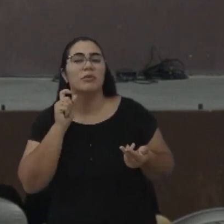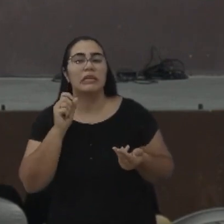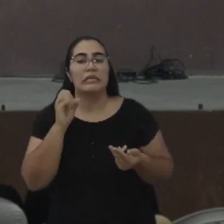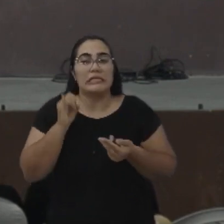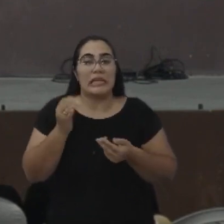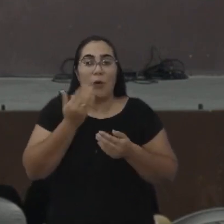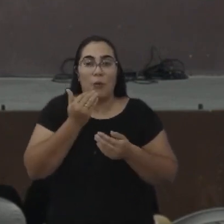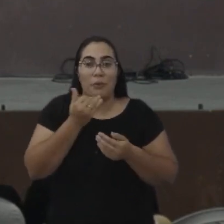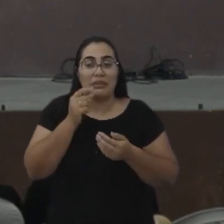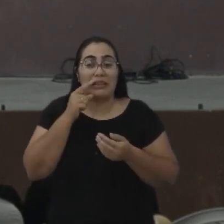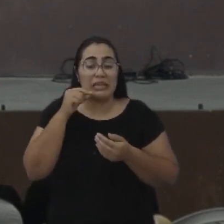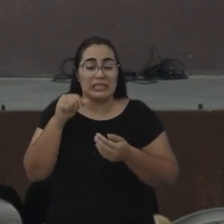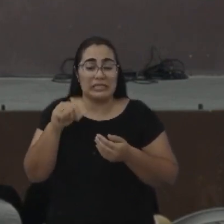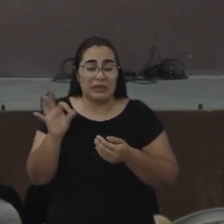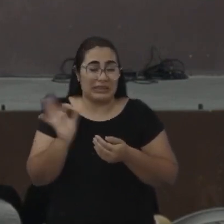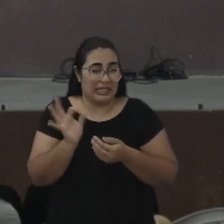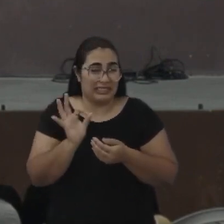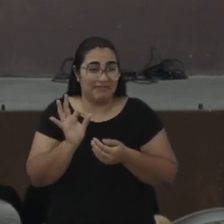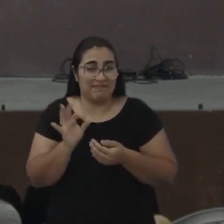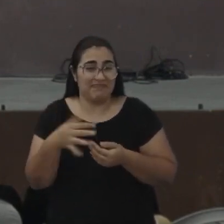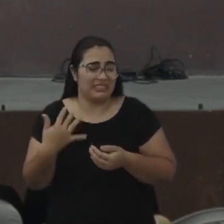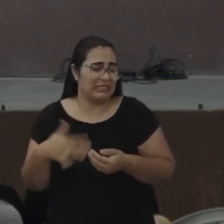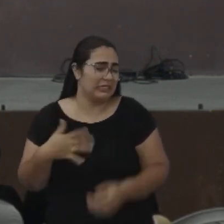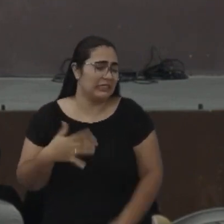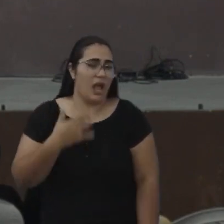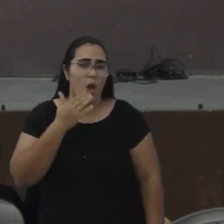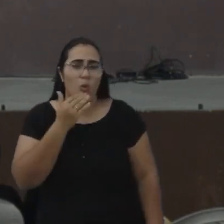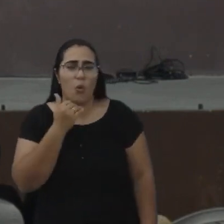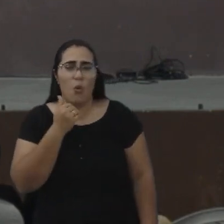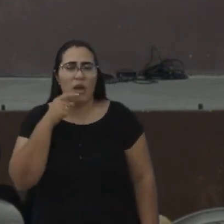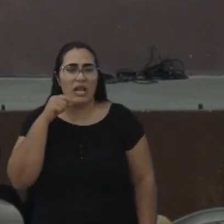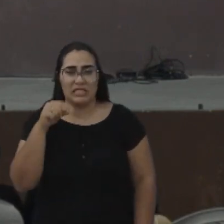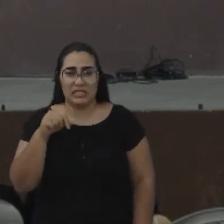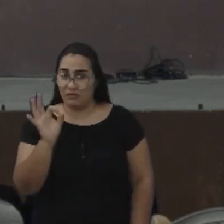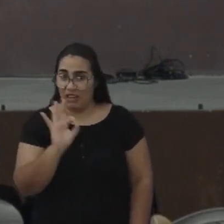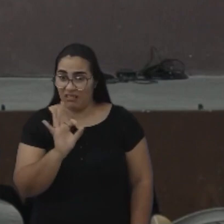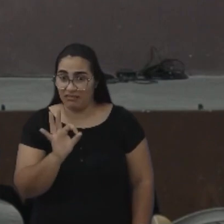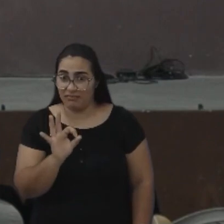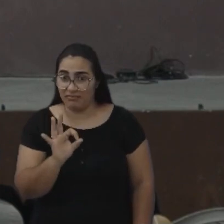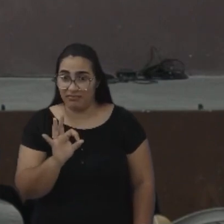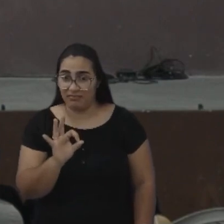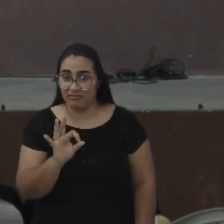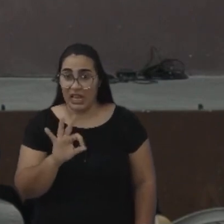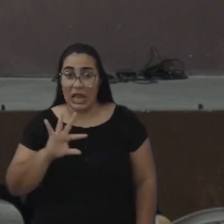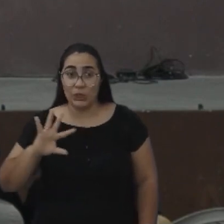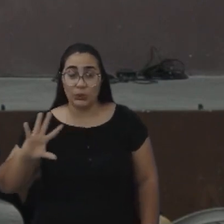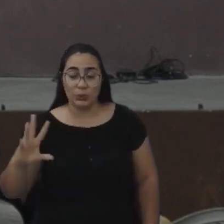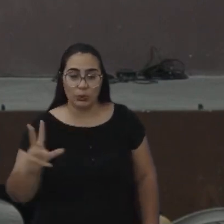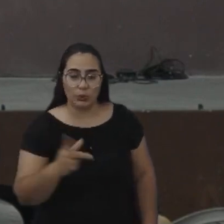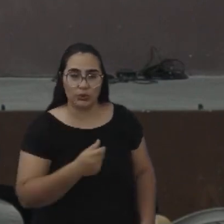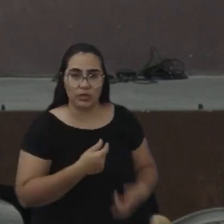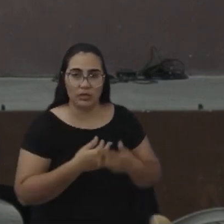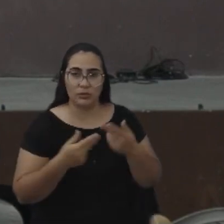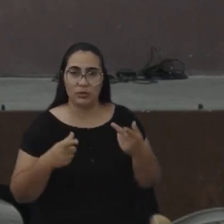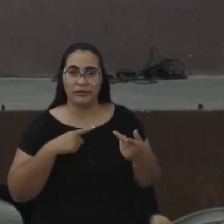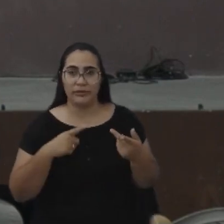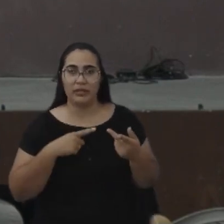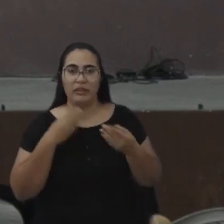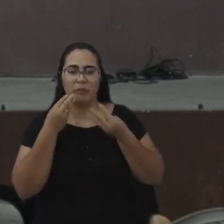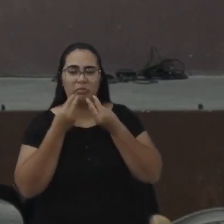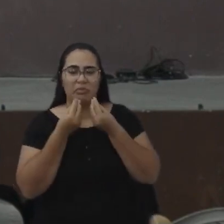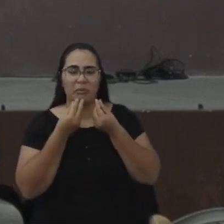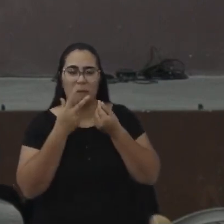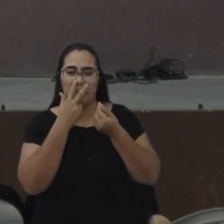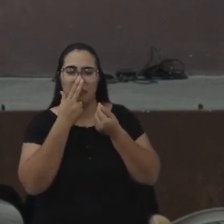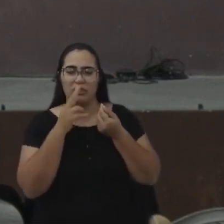sal, se você come uma comida sem sal, todos os elementos daquele prato têm o mesmo gosto.